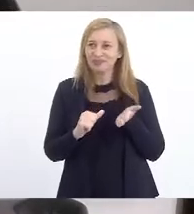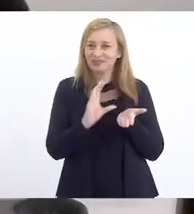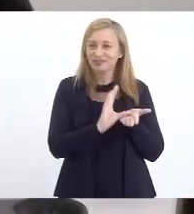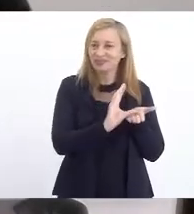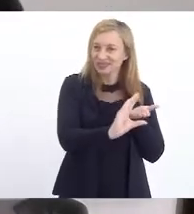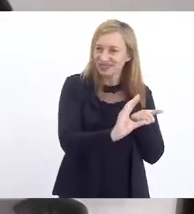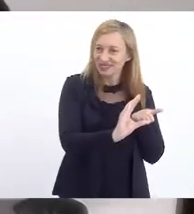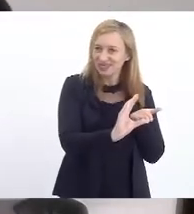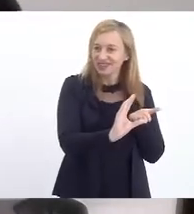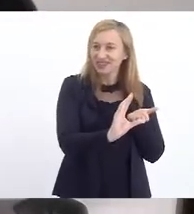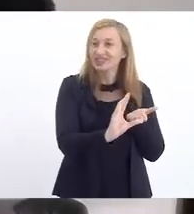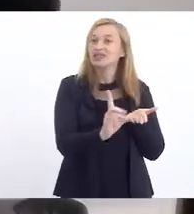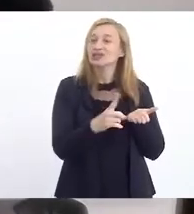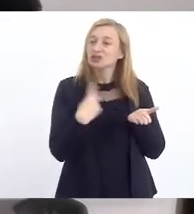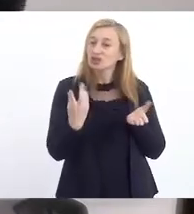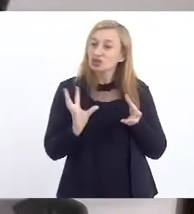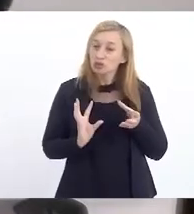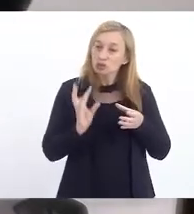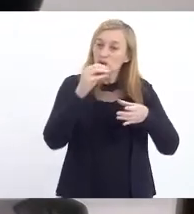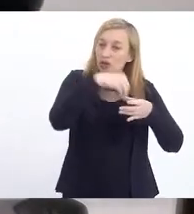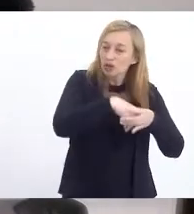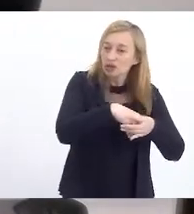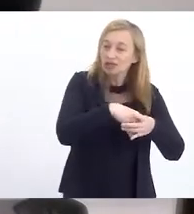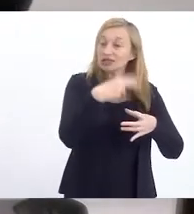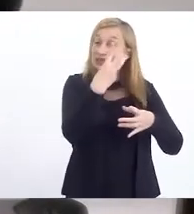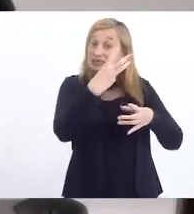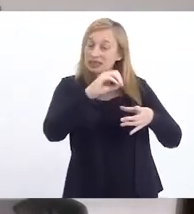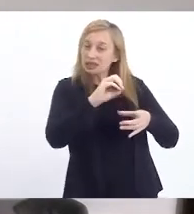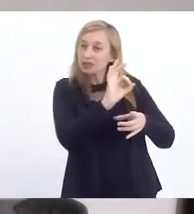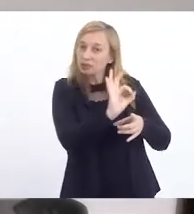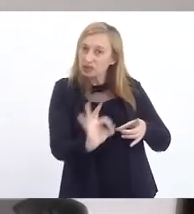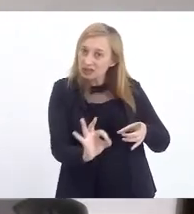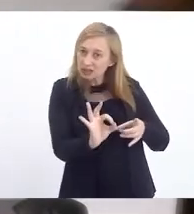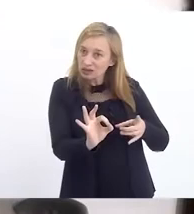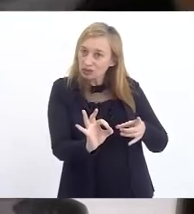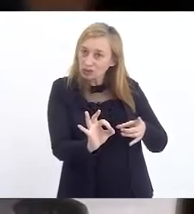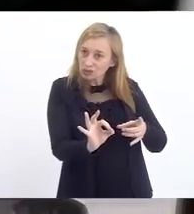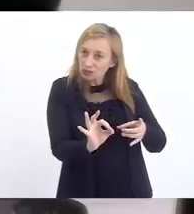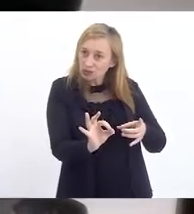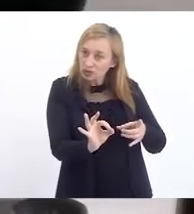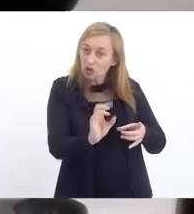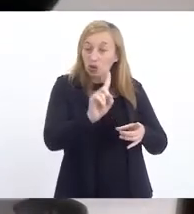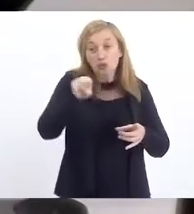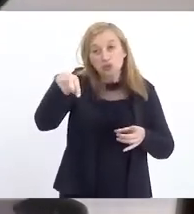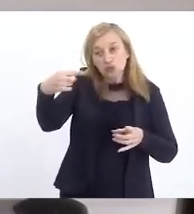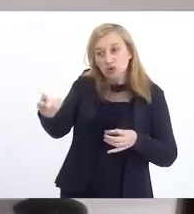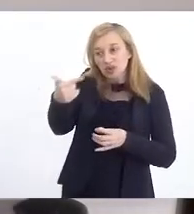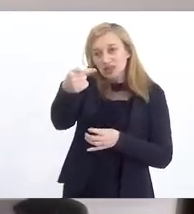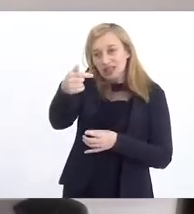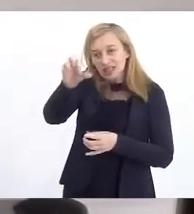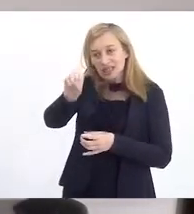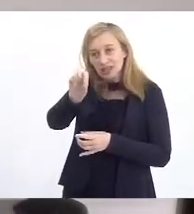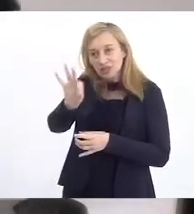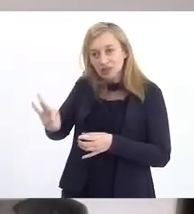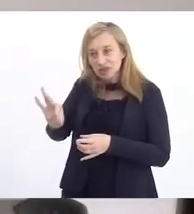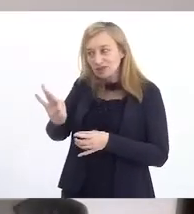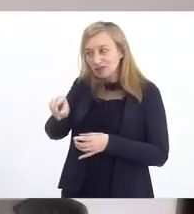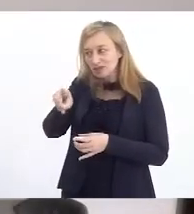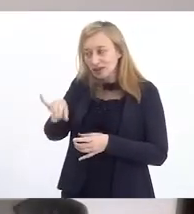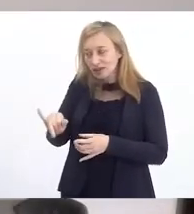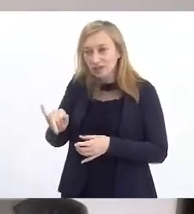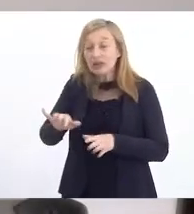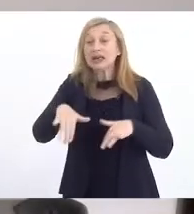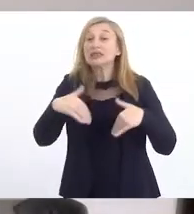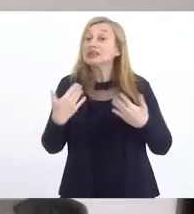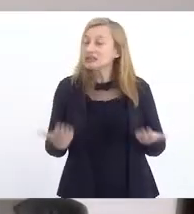está alocando no fundo 30% do excedente. Os outros 70% vão.